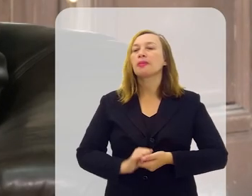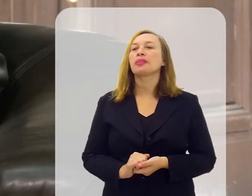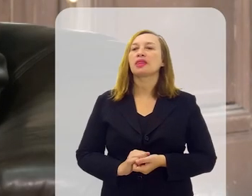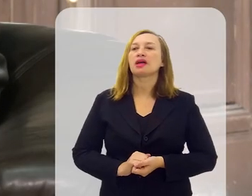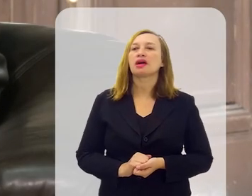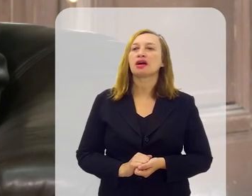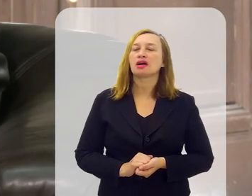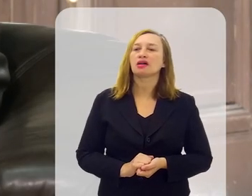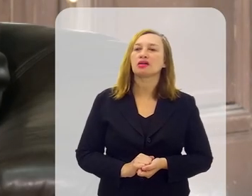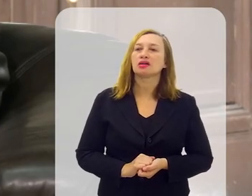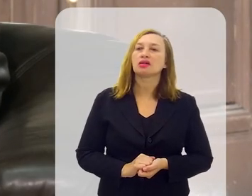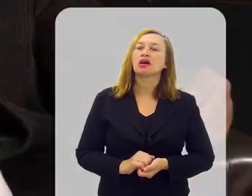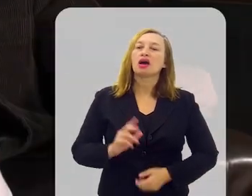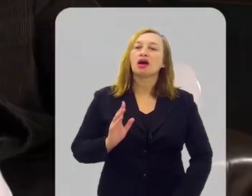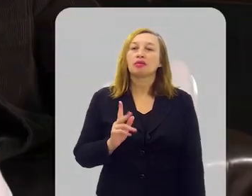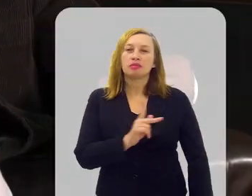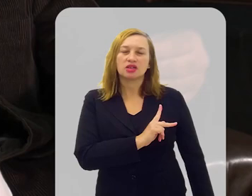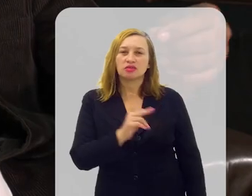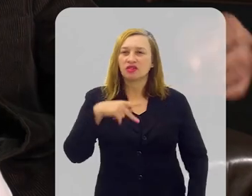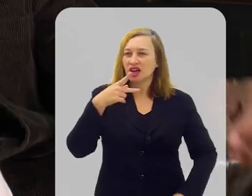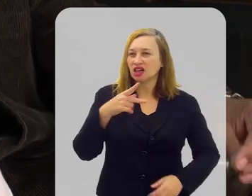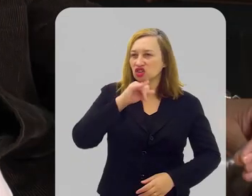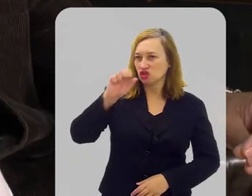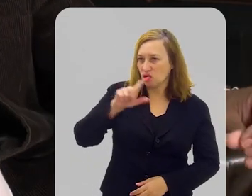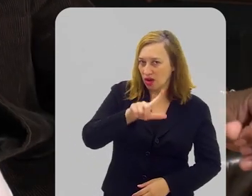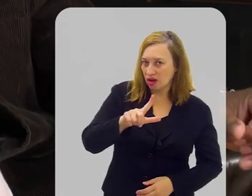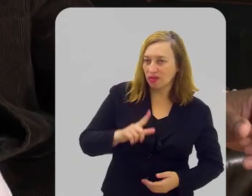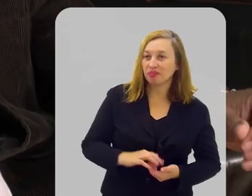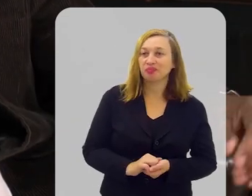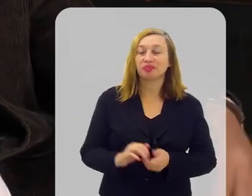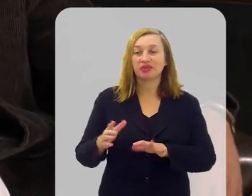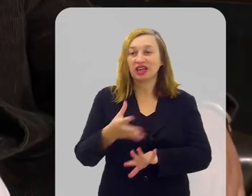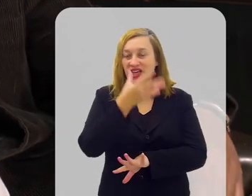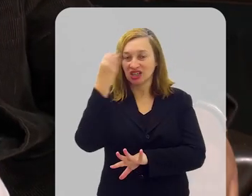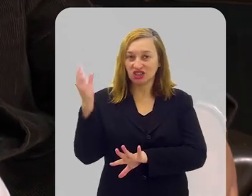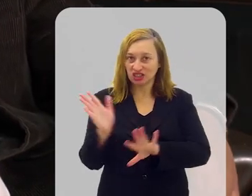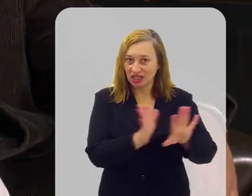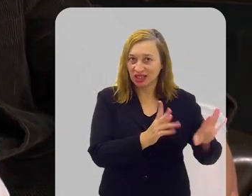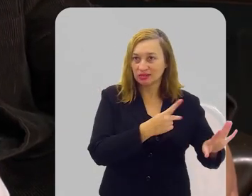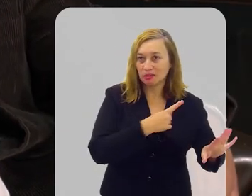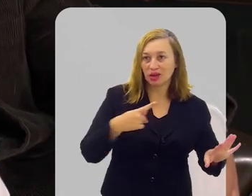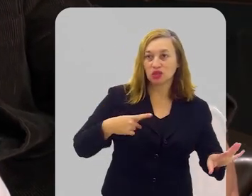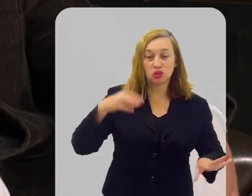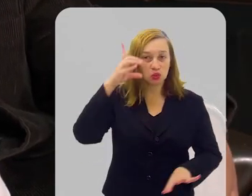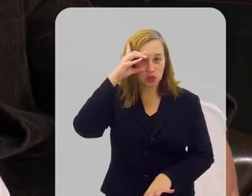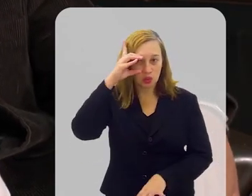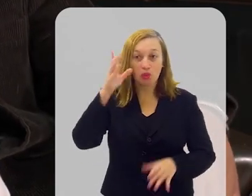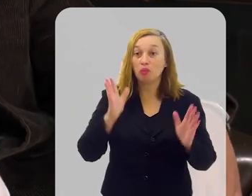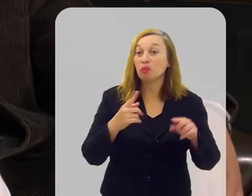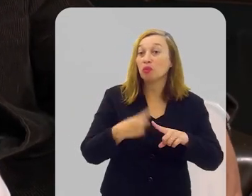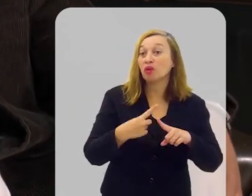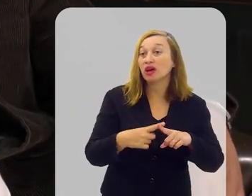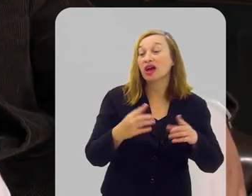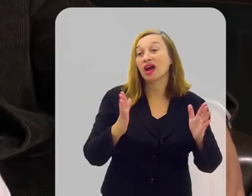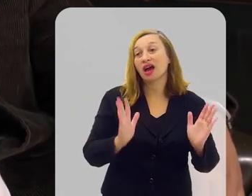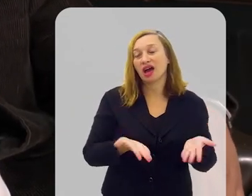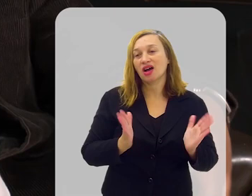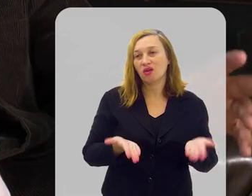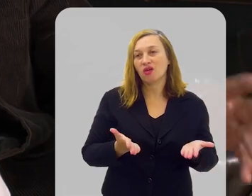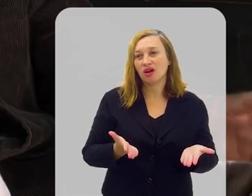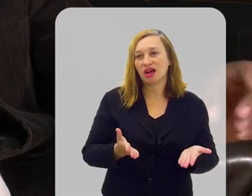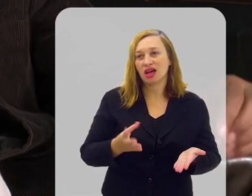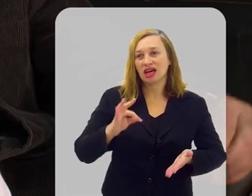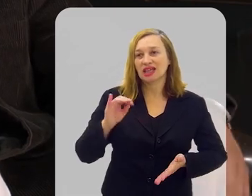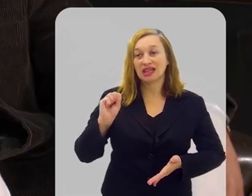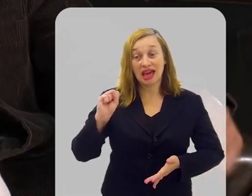incrível, sensacional. O bispo falando isso, Joel, não esquece, meu pastor, que você vai dar o seu Instagram, porque agora a